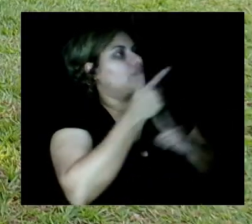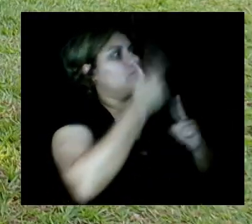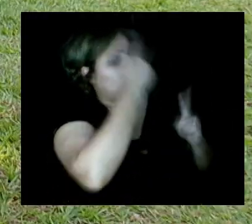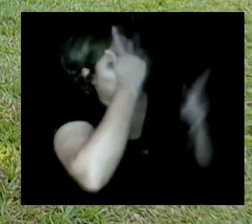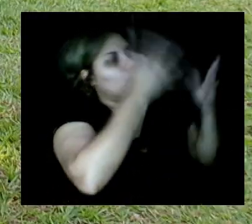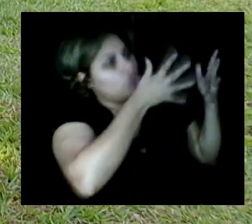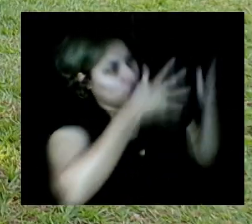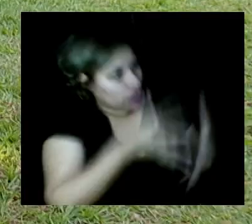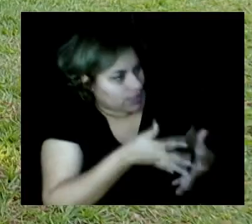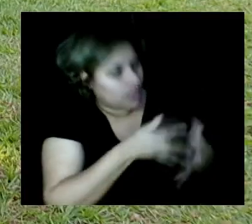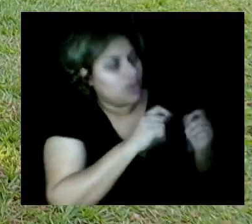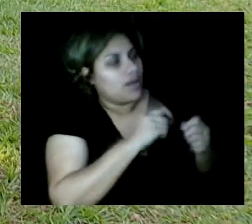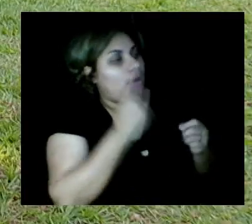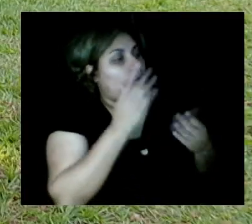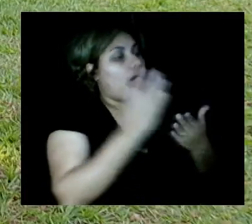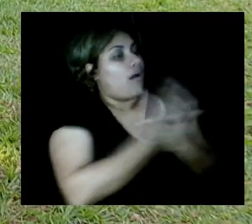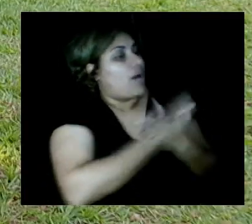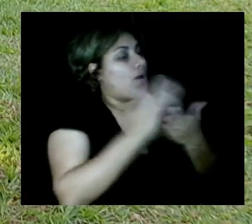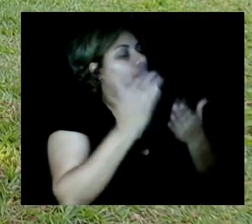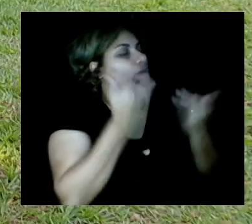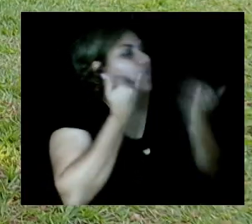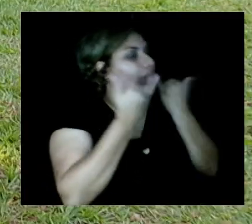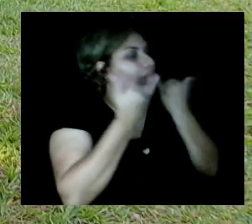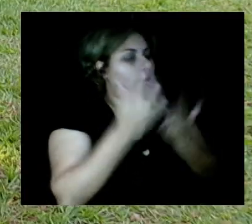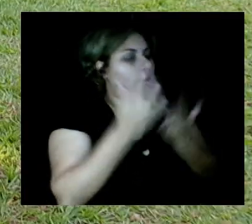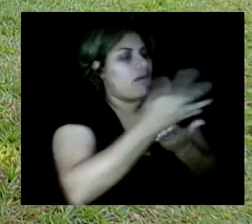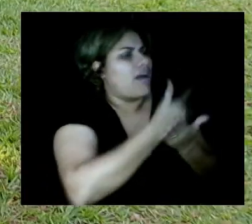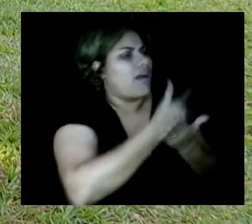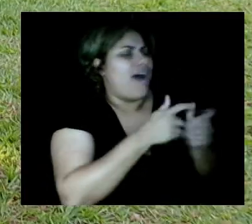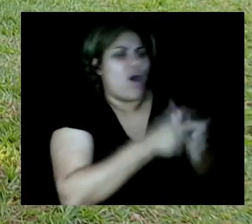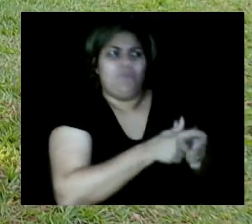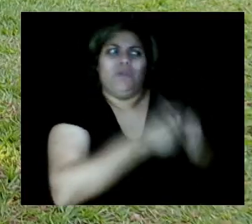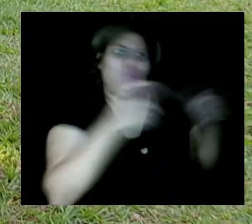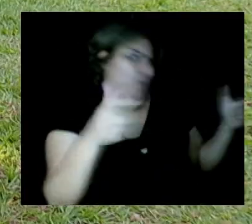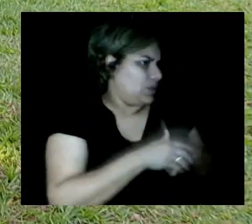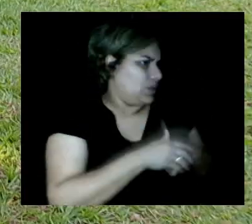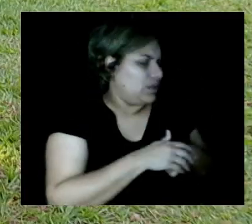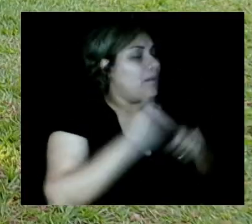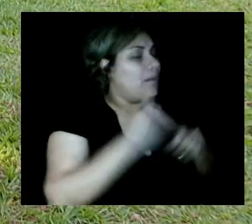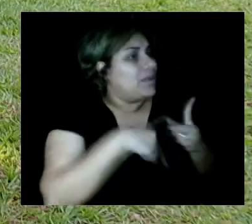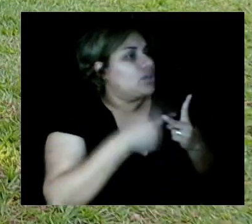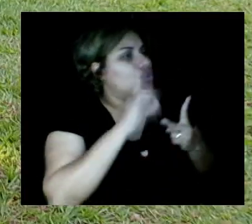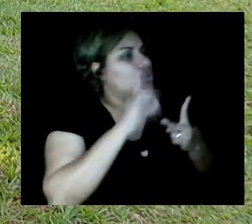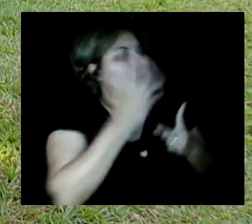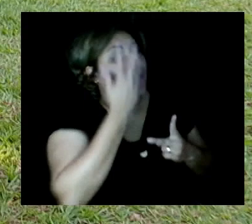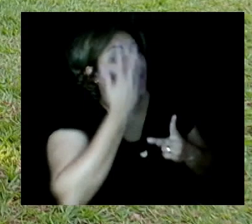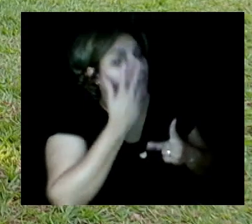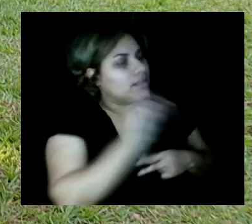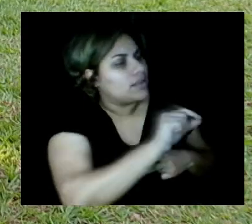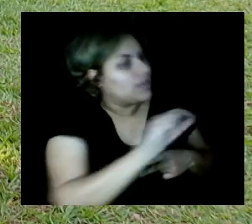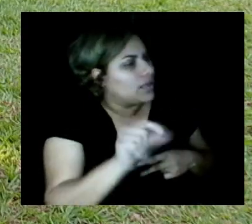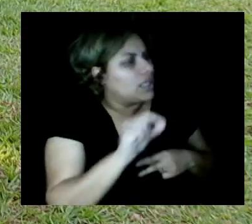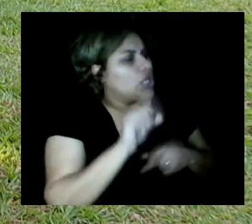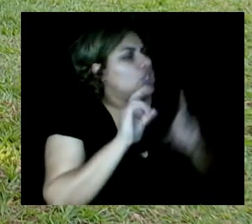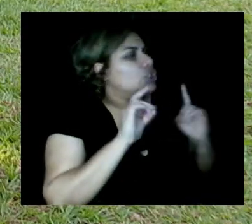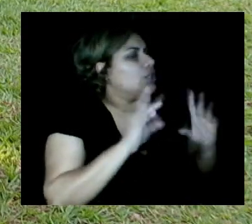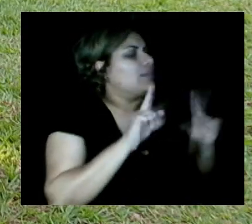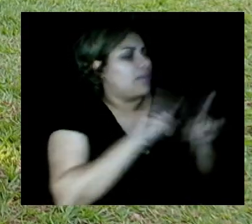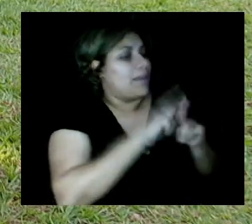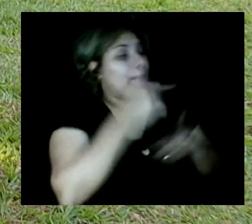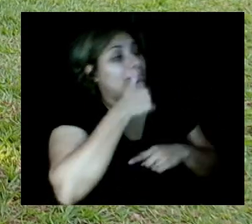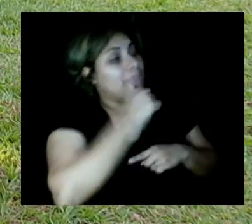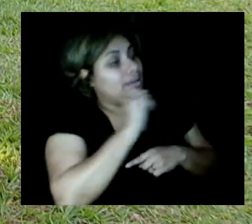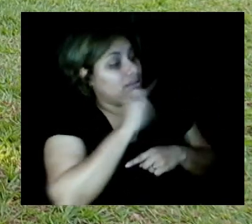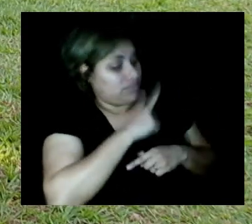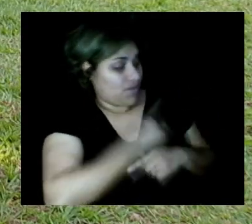nós recebemos, assim, aumentou muito. Muito, e não só das crianças, porque nos acolhimentos e até também de mães que já estão aqui,